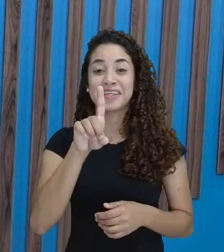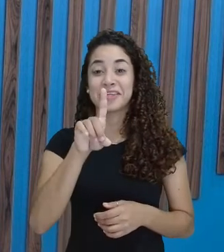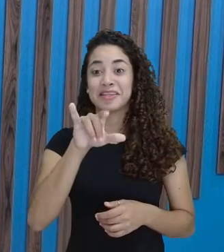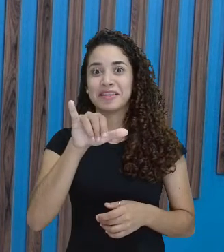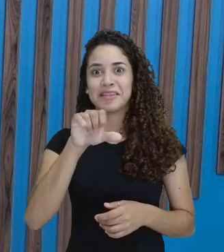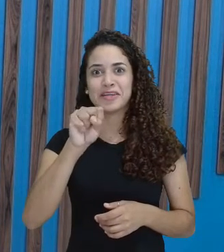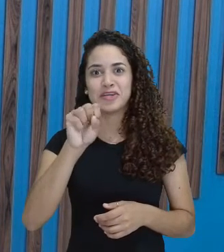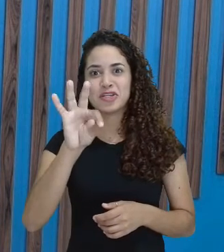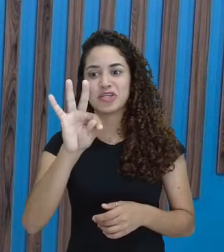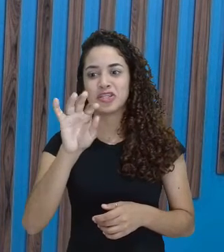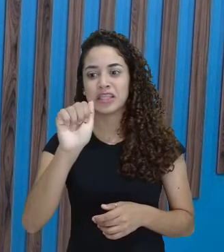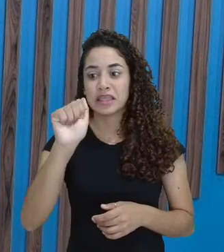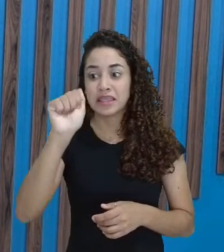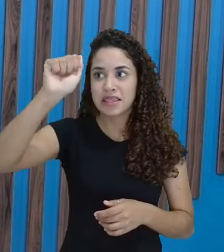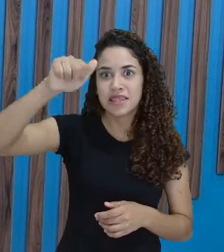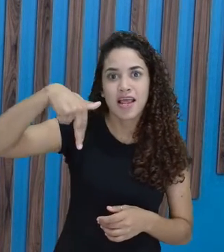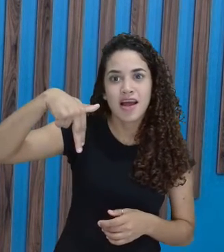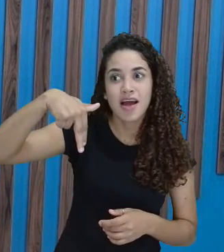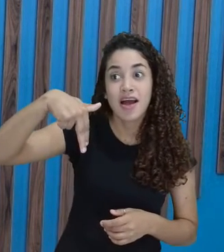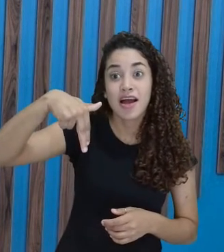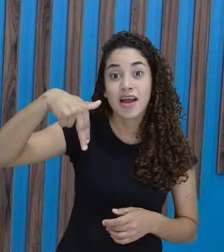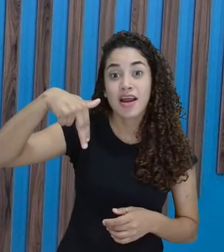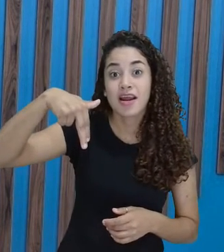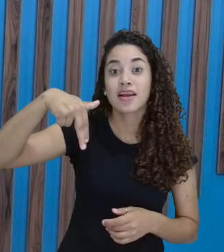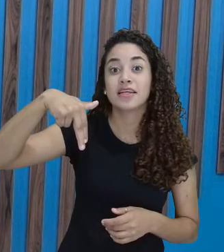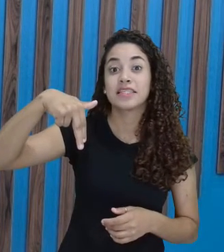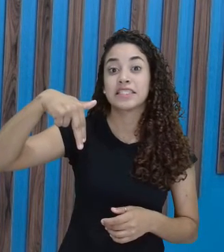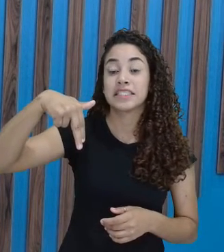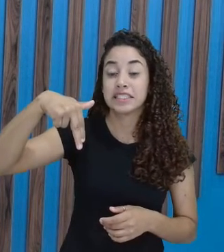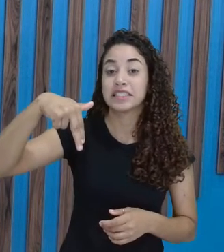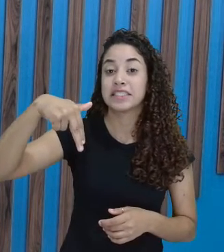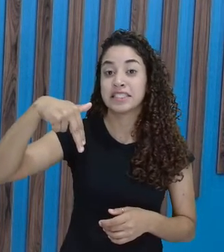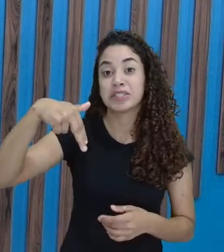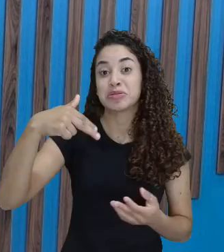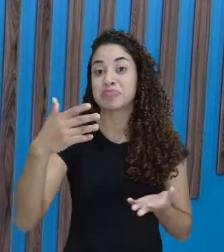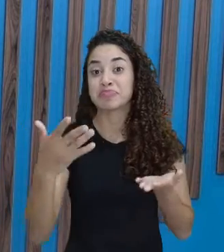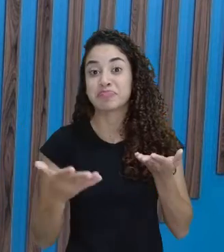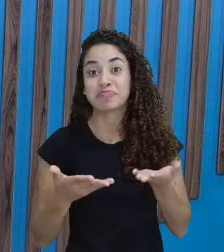Um N. Distan. Ó.